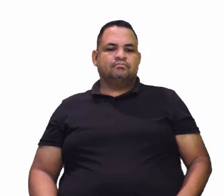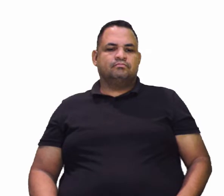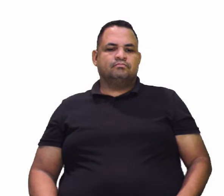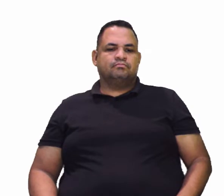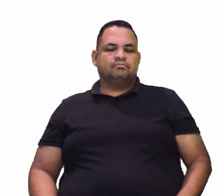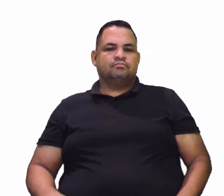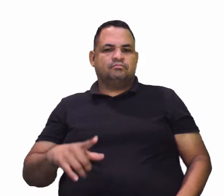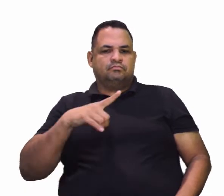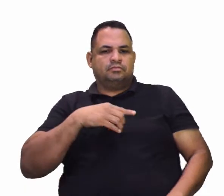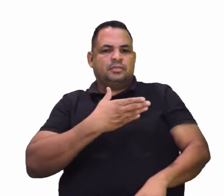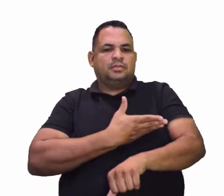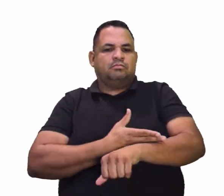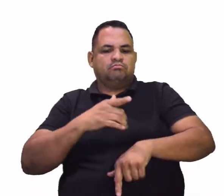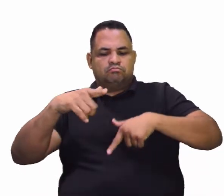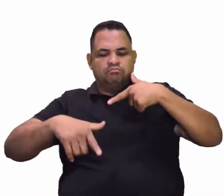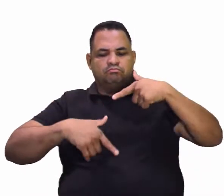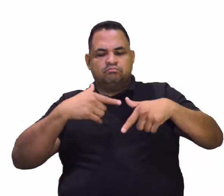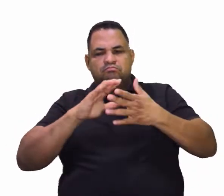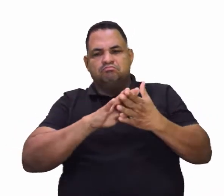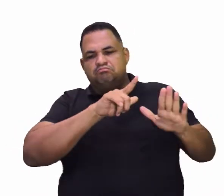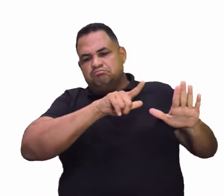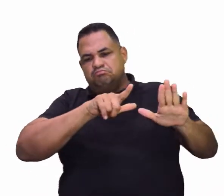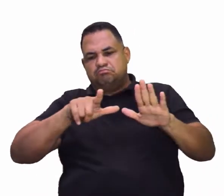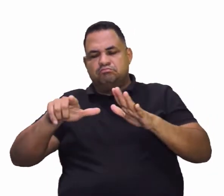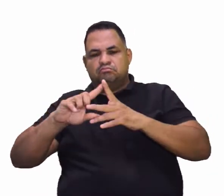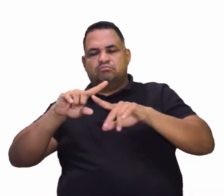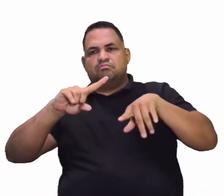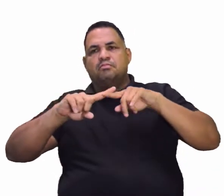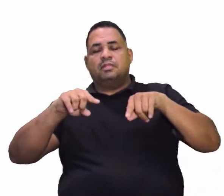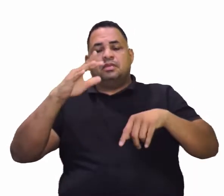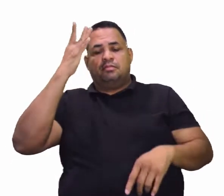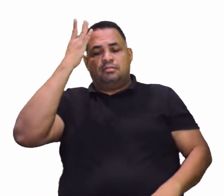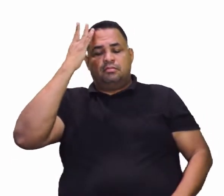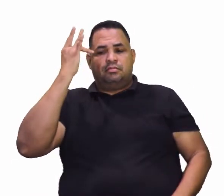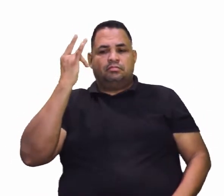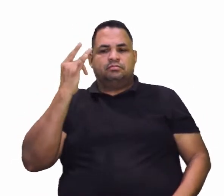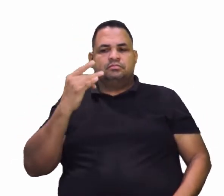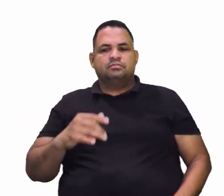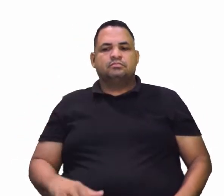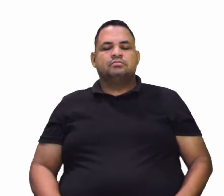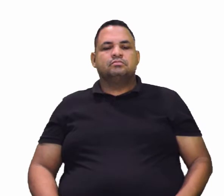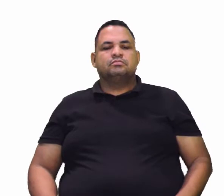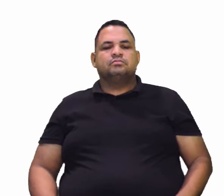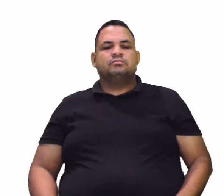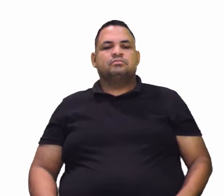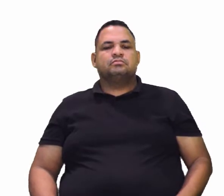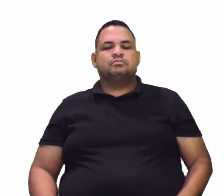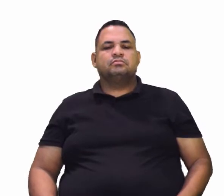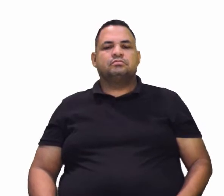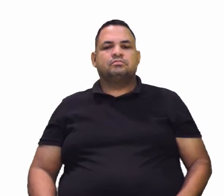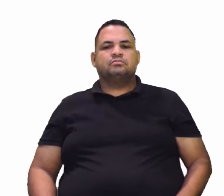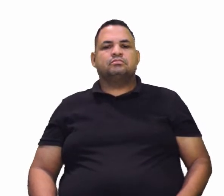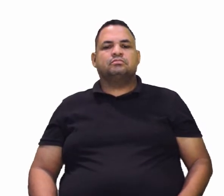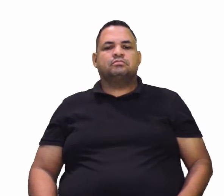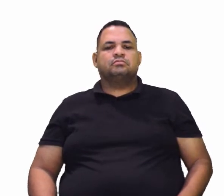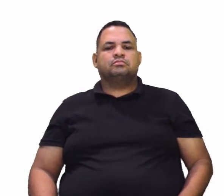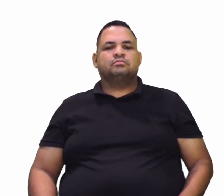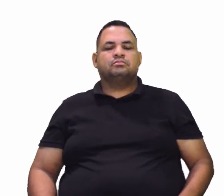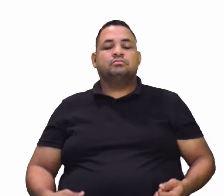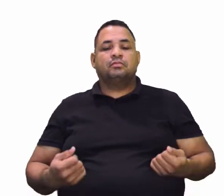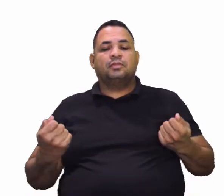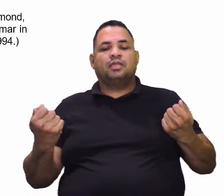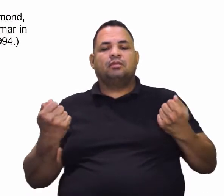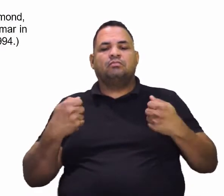ela tem esse costume de ir pro trabalho, né, os 5 dias da semana, então amanhã she will be at work, ela estará no trabalho. Só que coisas